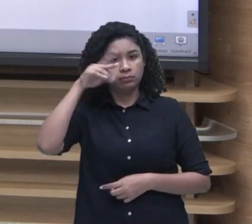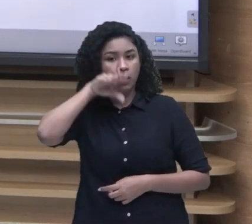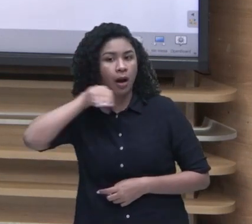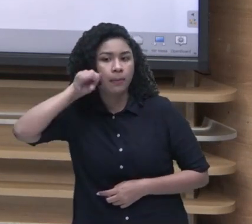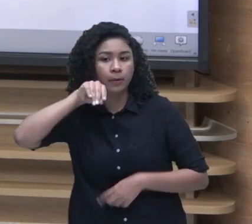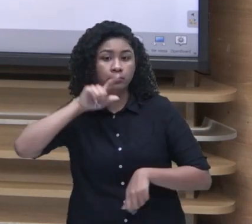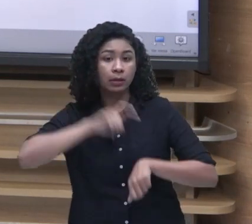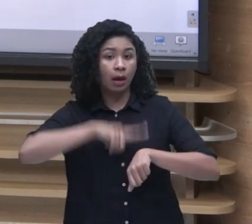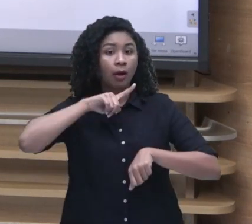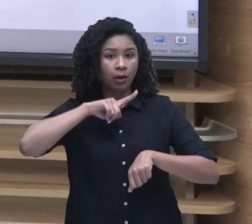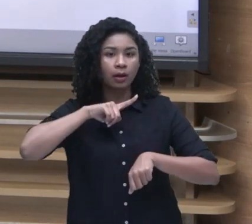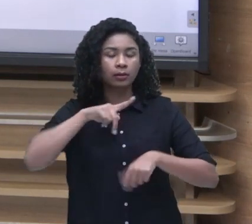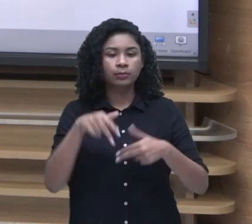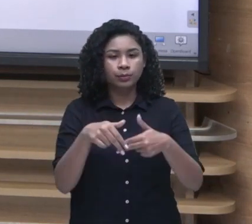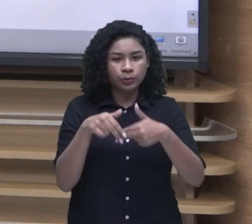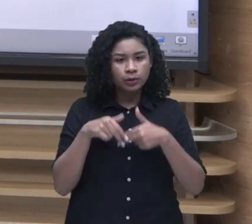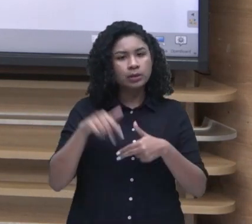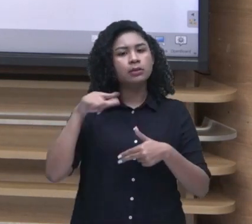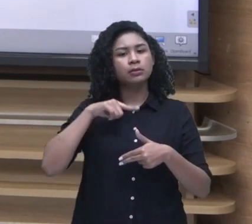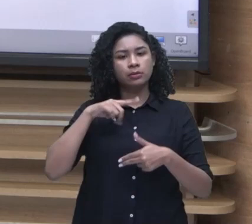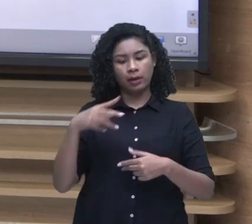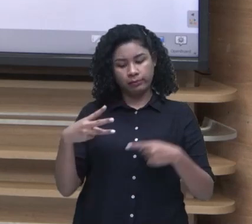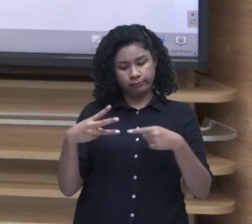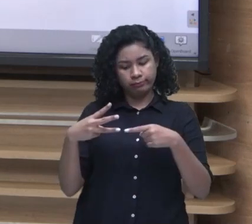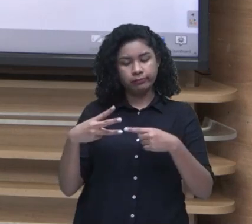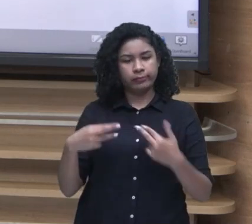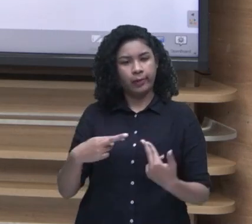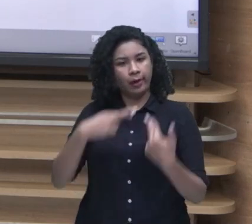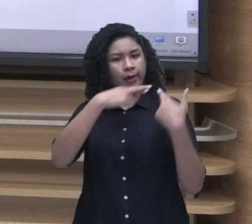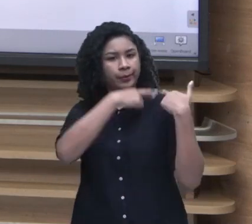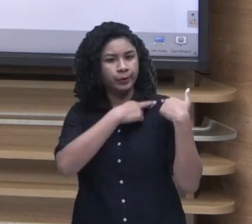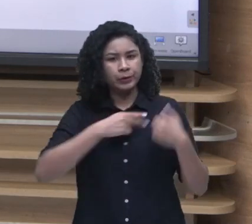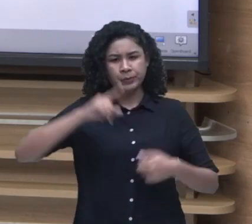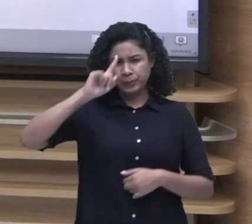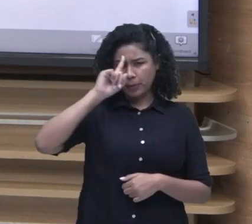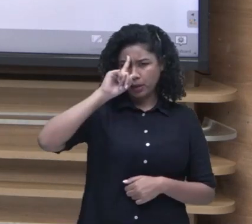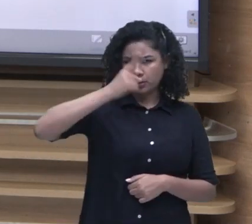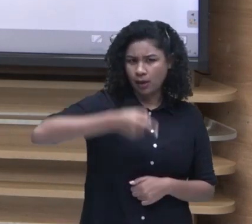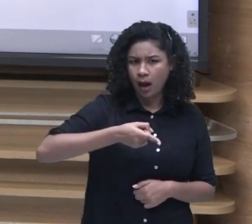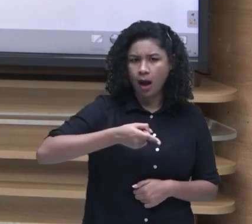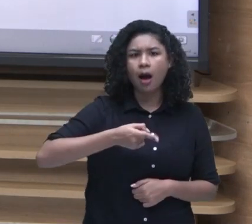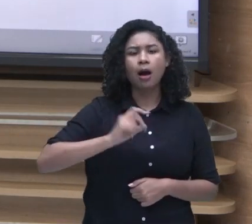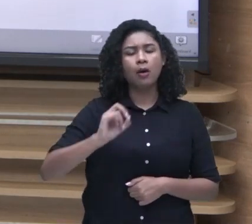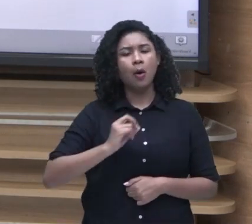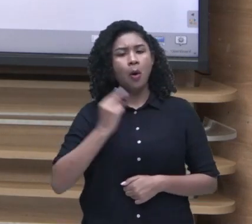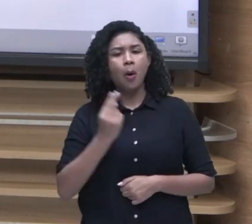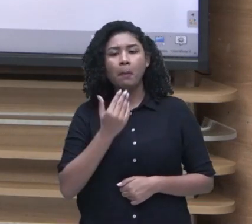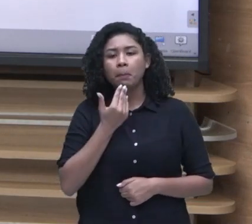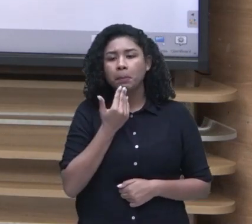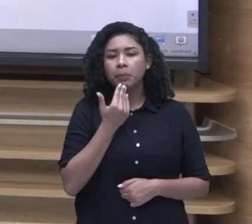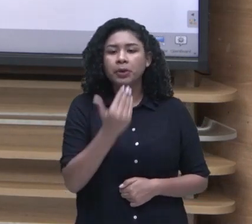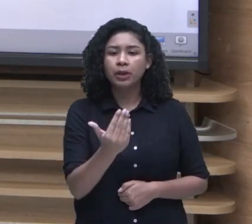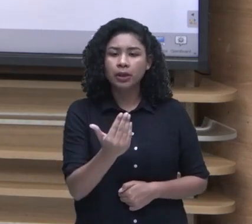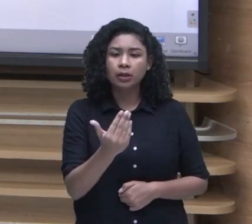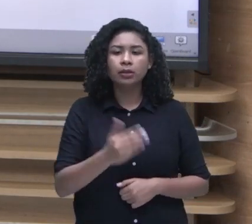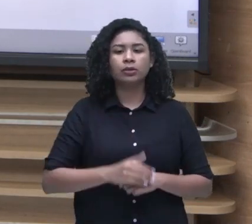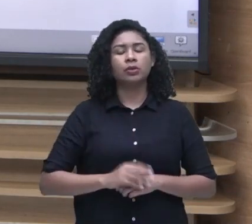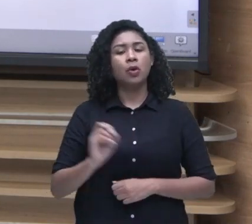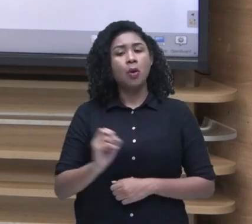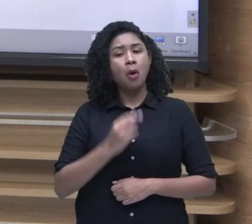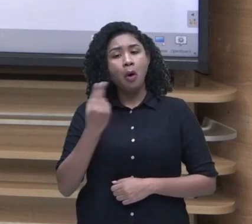o imperativo, ele tem essa função, tá? De dar ordem, de fazer um pedido, de dar